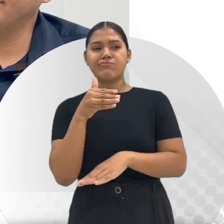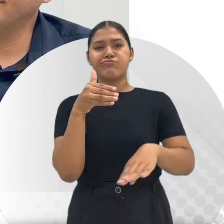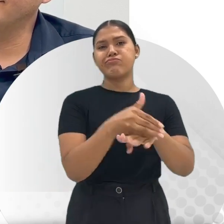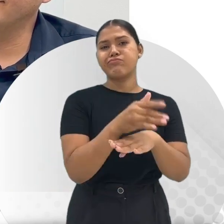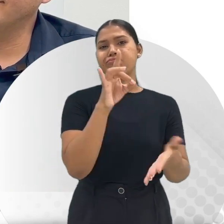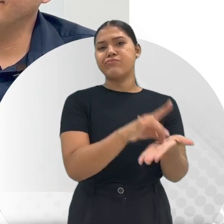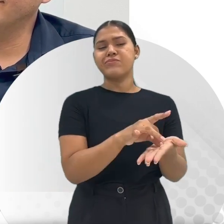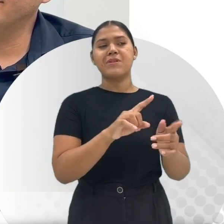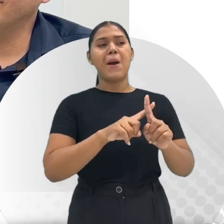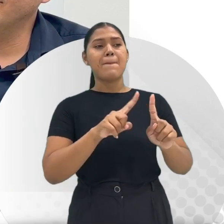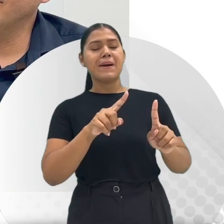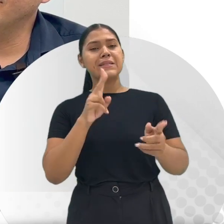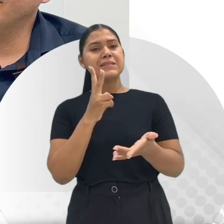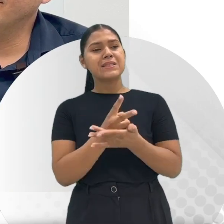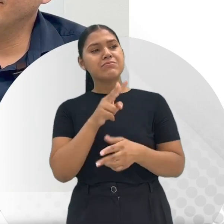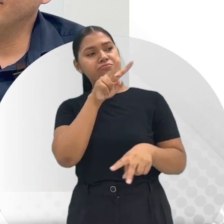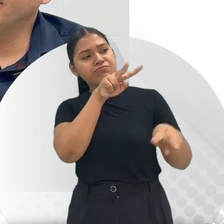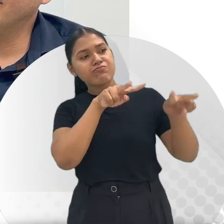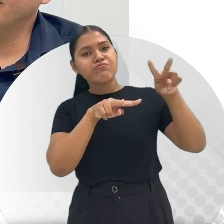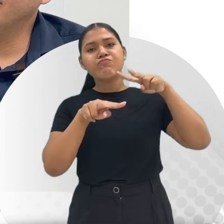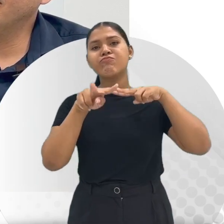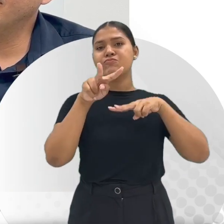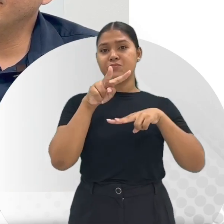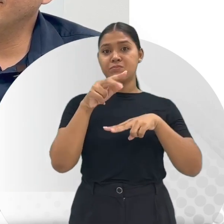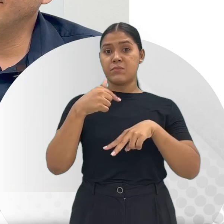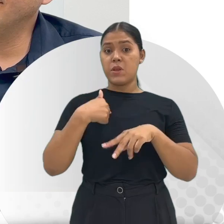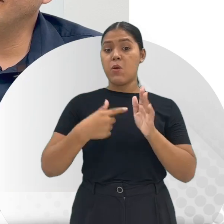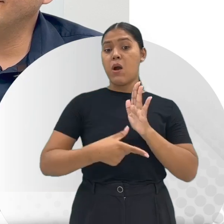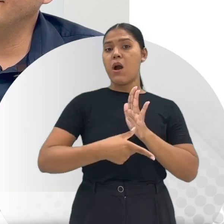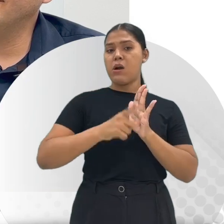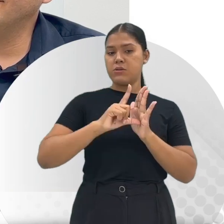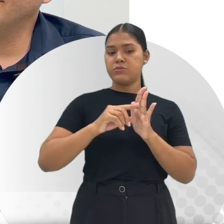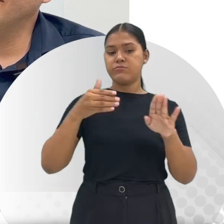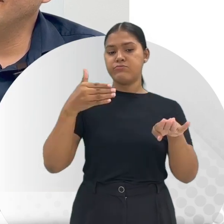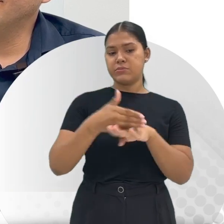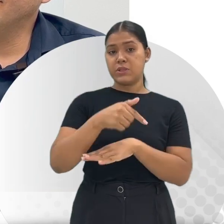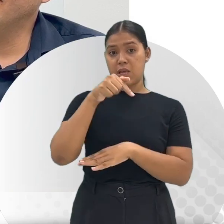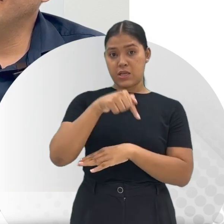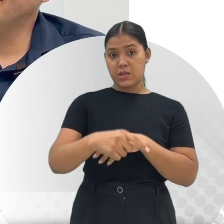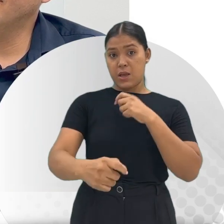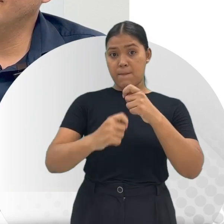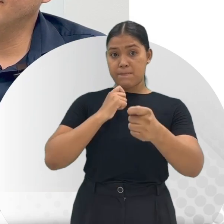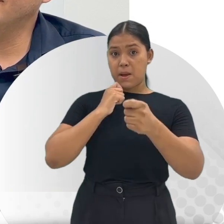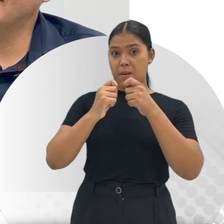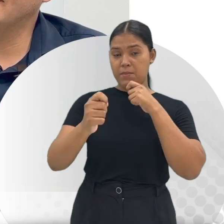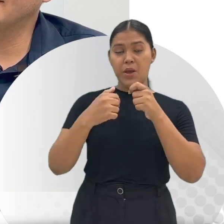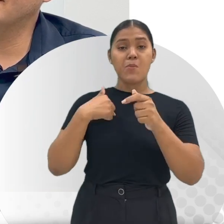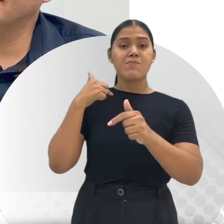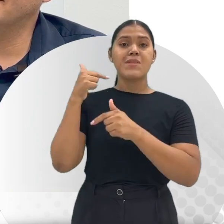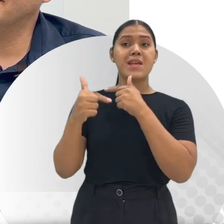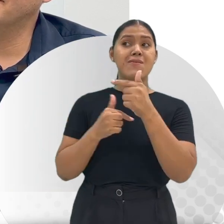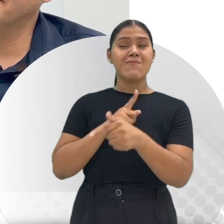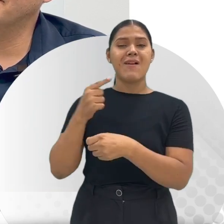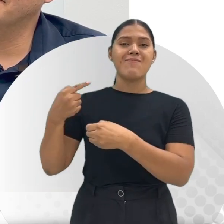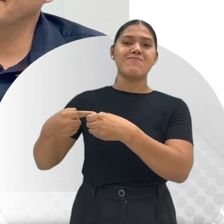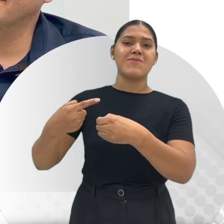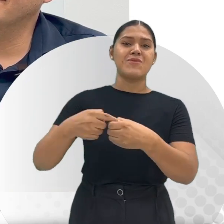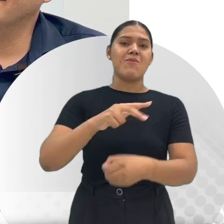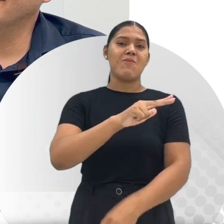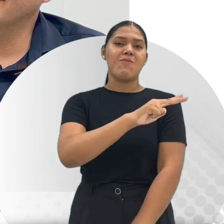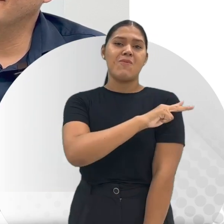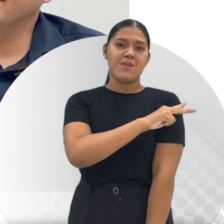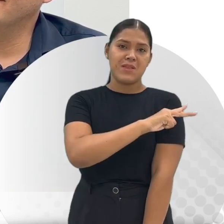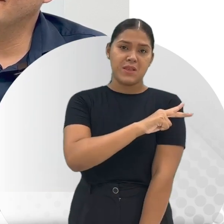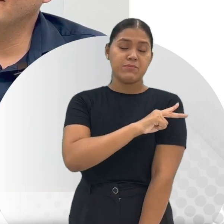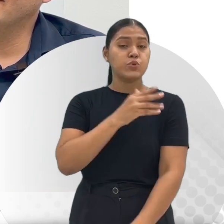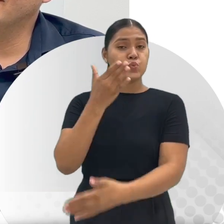circulando, orbitando pela instituição, né? Eu, antes de ser jornalista aqui no Instituto, trabalhava na imprensa lá em Vilhena, Sim. eu estudei lá, fiz